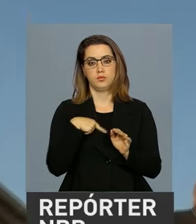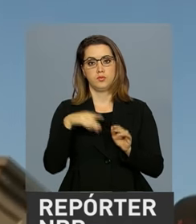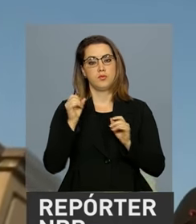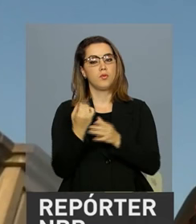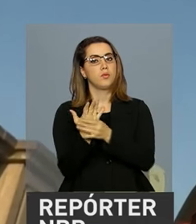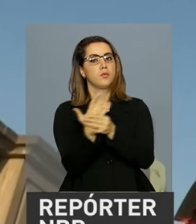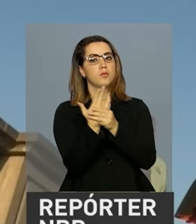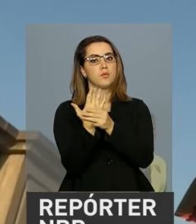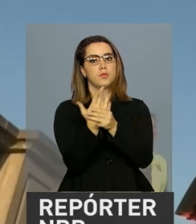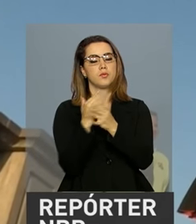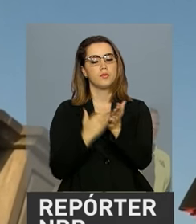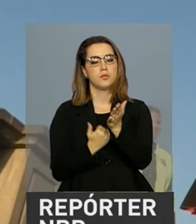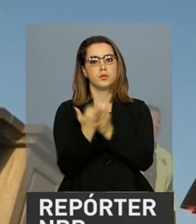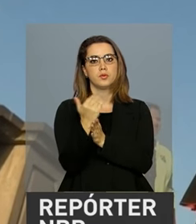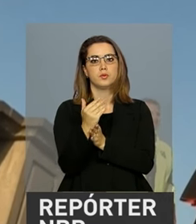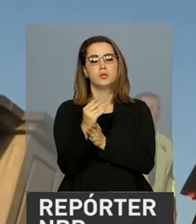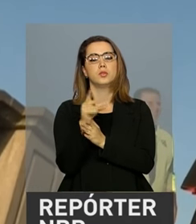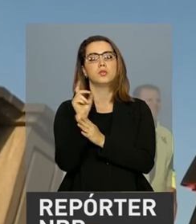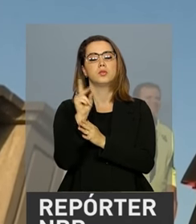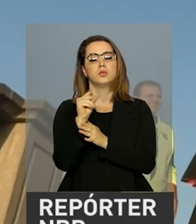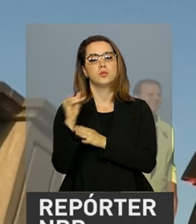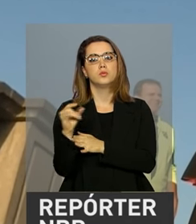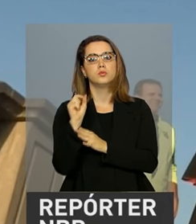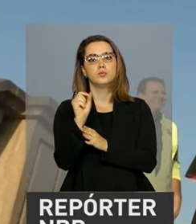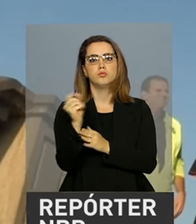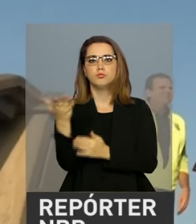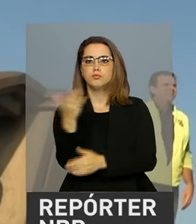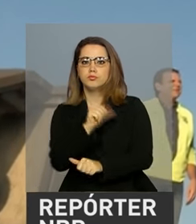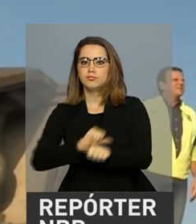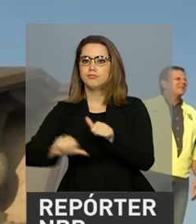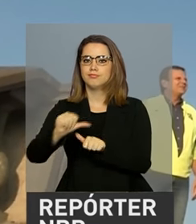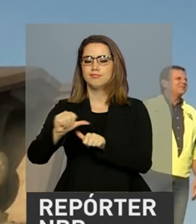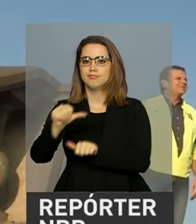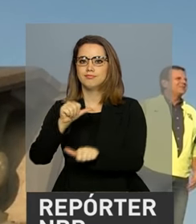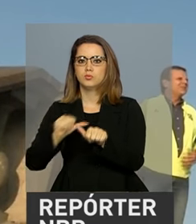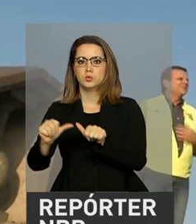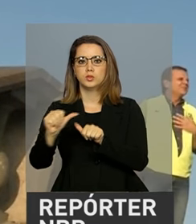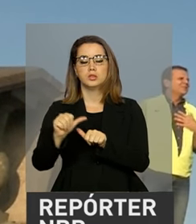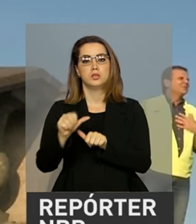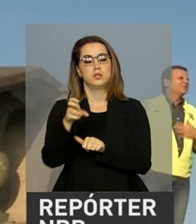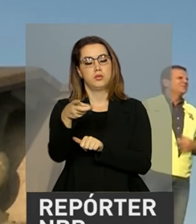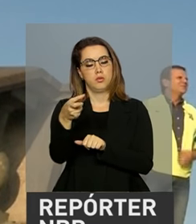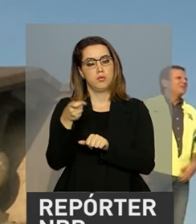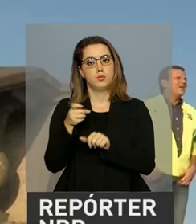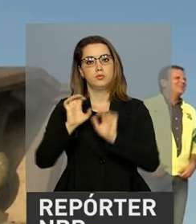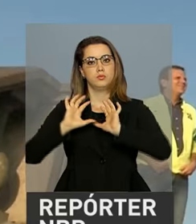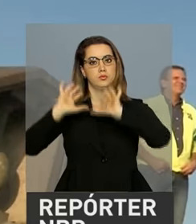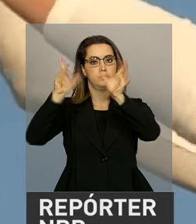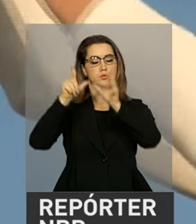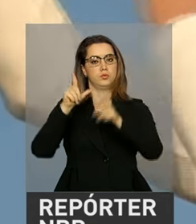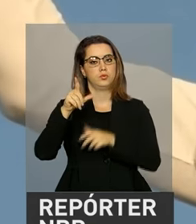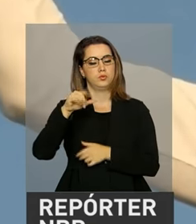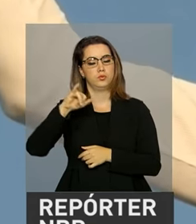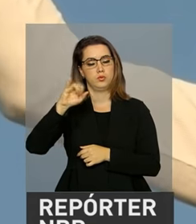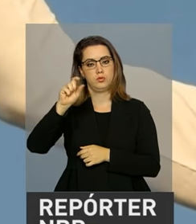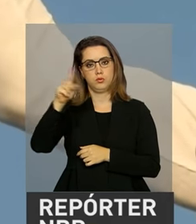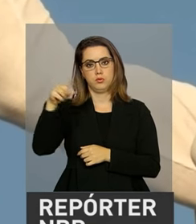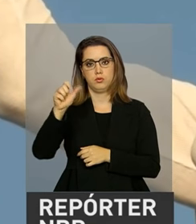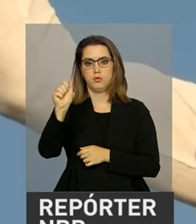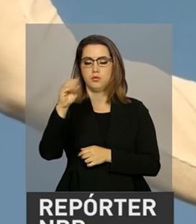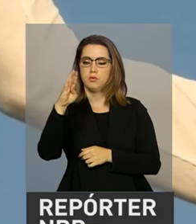chama começou o último dia de revesamento nas mãos da ex-jogadora de Voli Isabel que participou do jogo de Moscou em